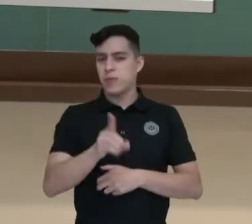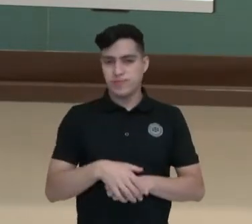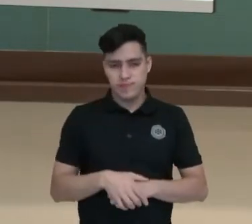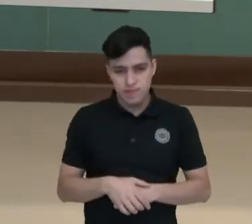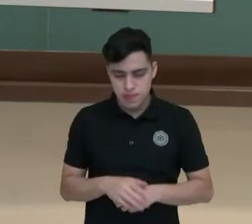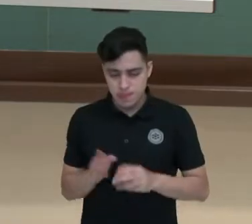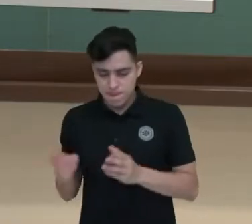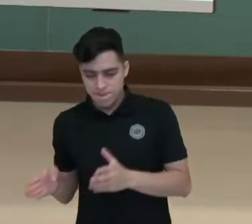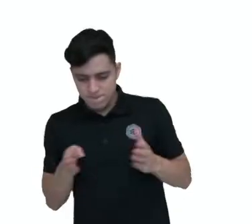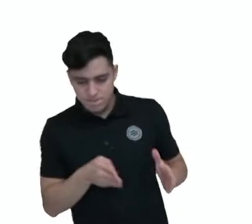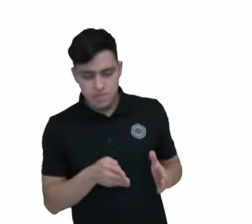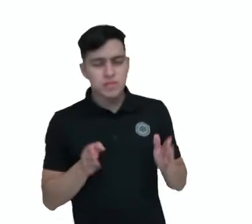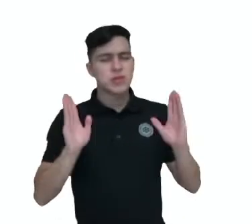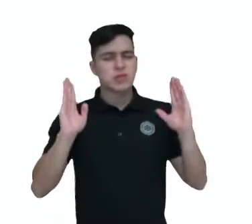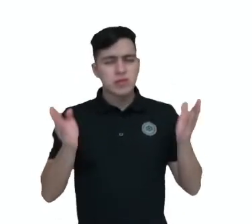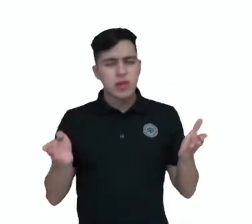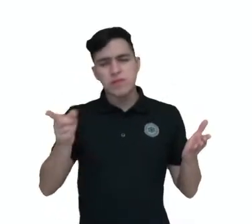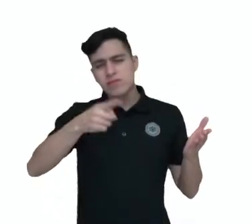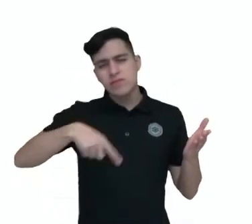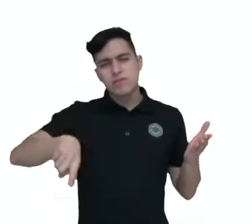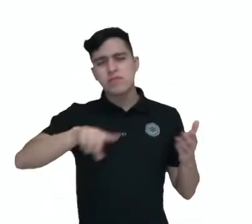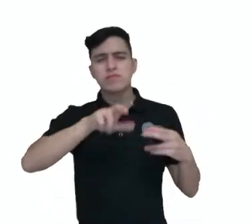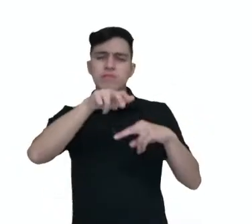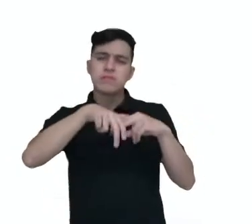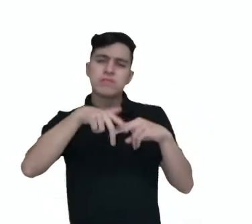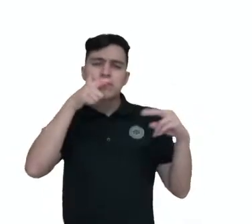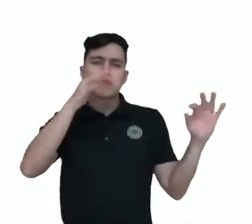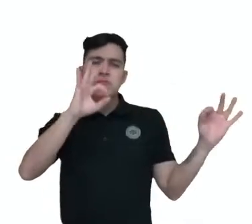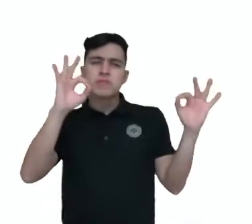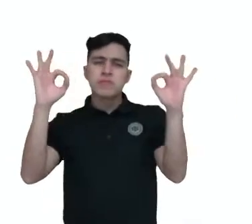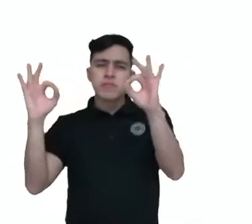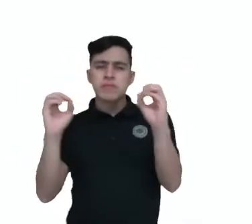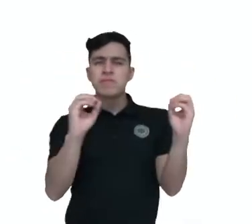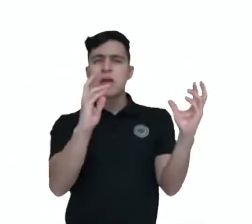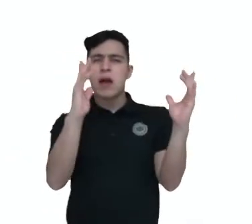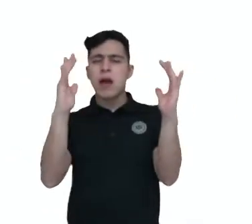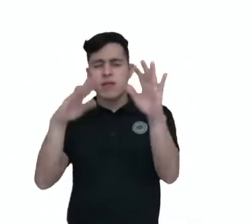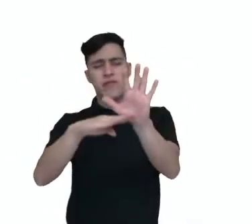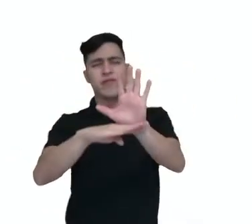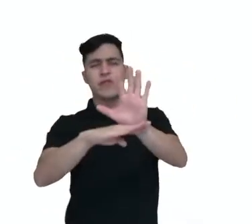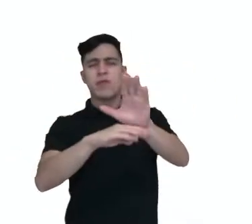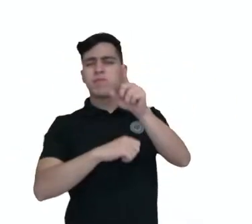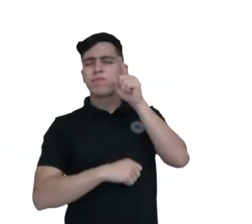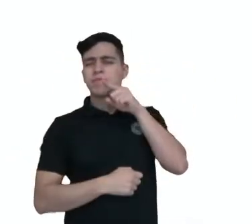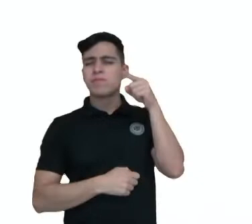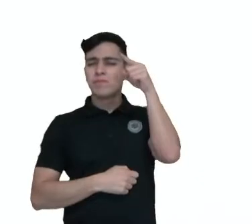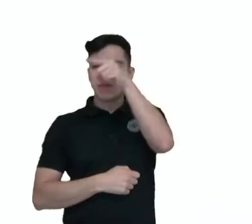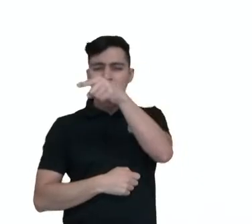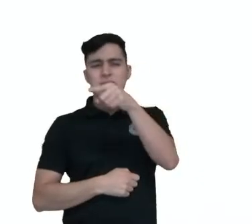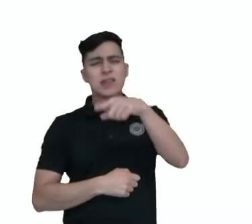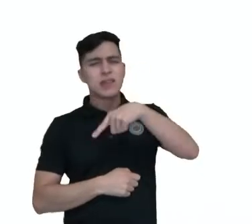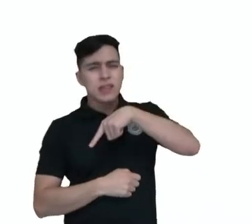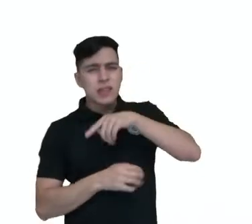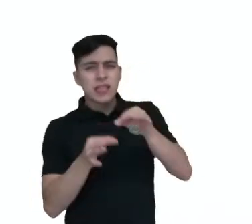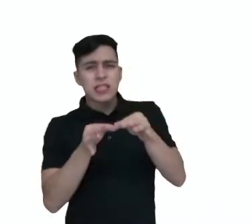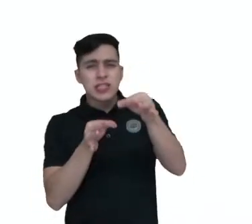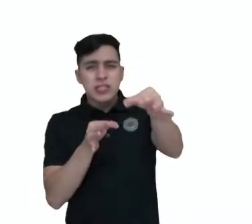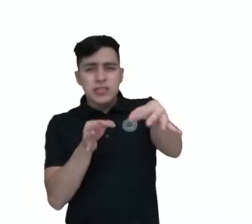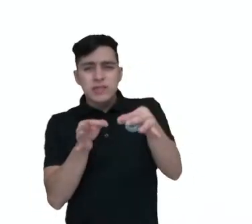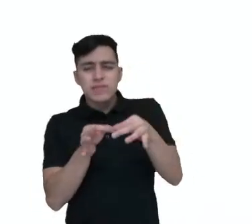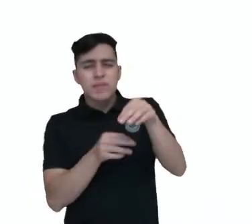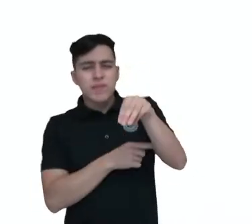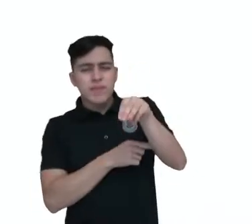observou, assistindo filmes americanos, que nas placas de trânsito as distâncias estão em milhas e não